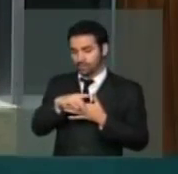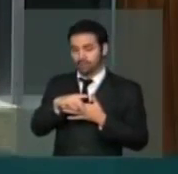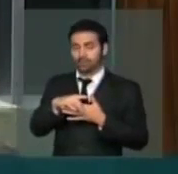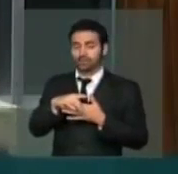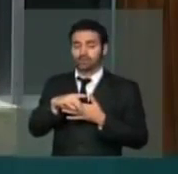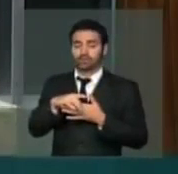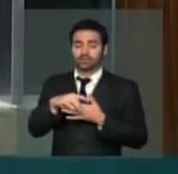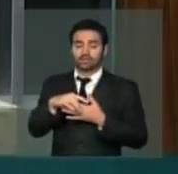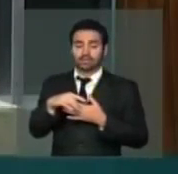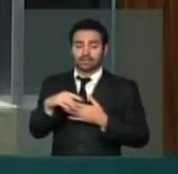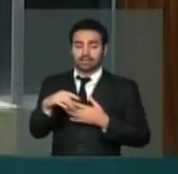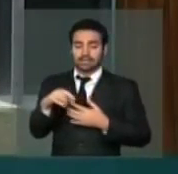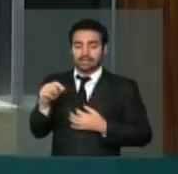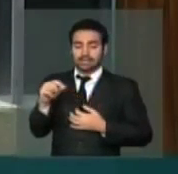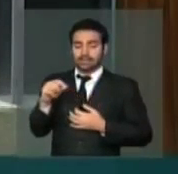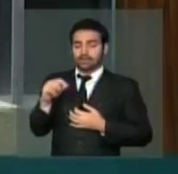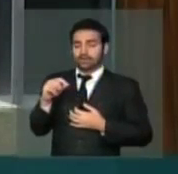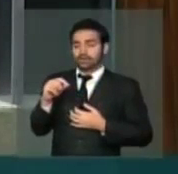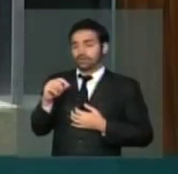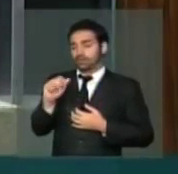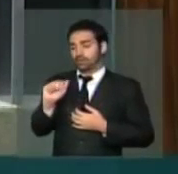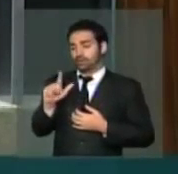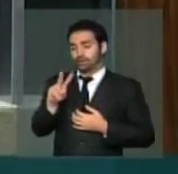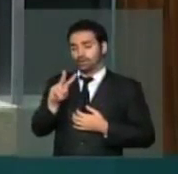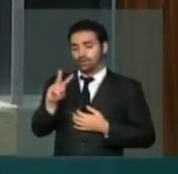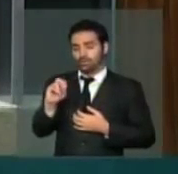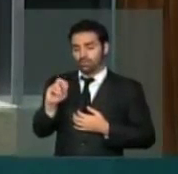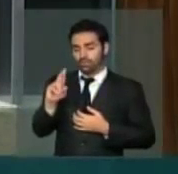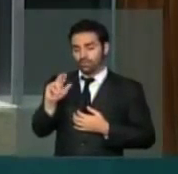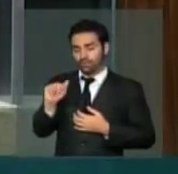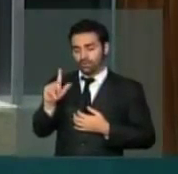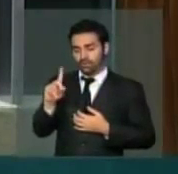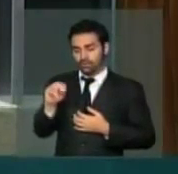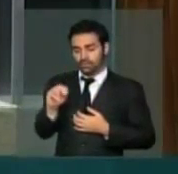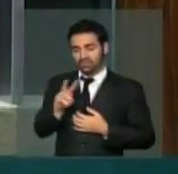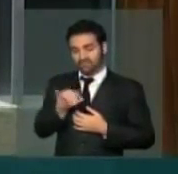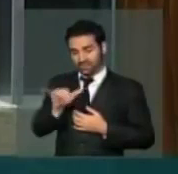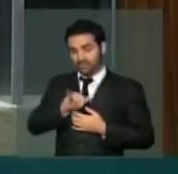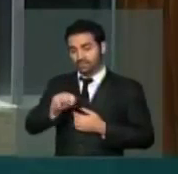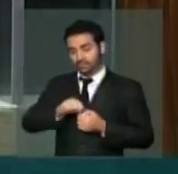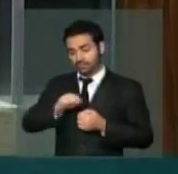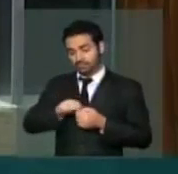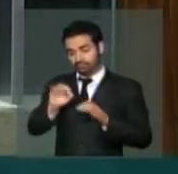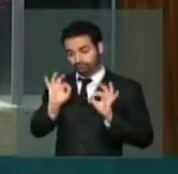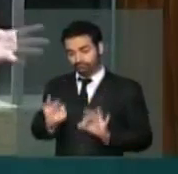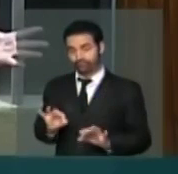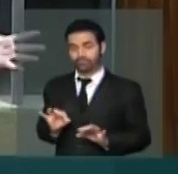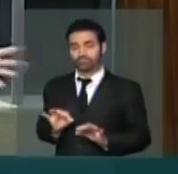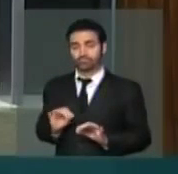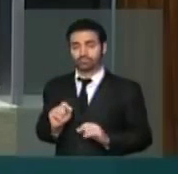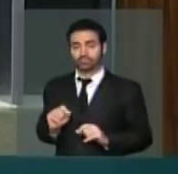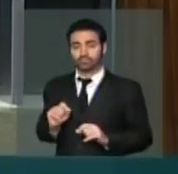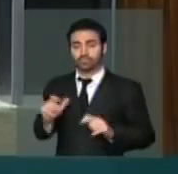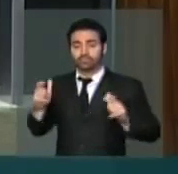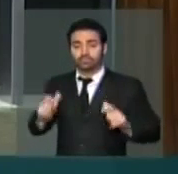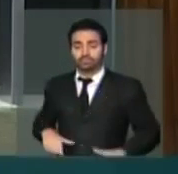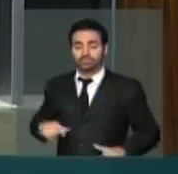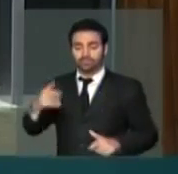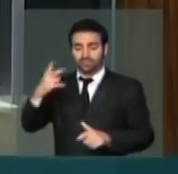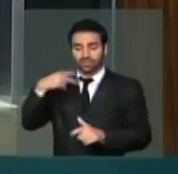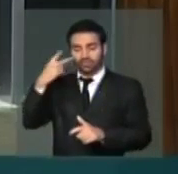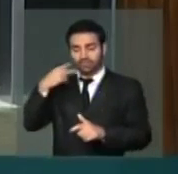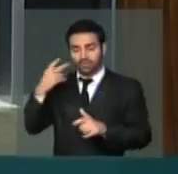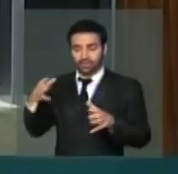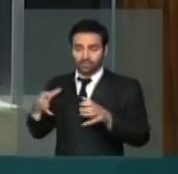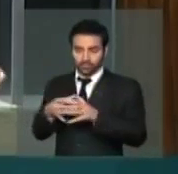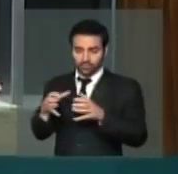Social Trabalhista, vereador William Alvorada, que será feito na Câmara de Vereadores às